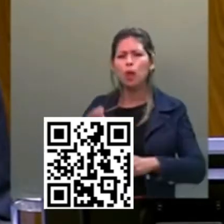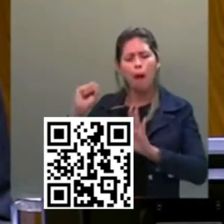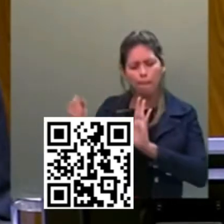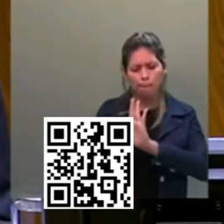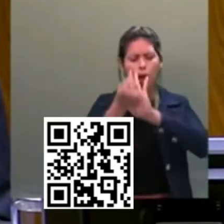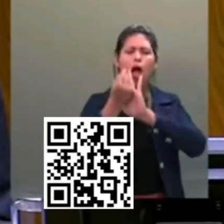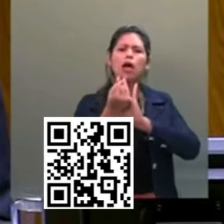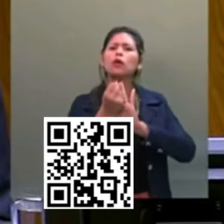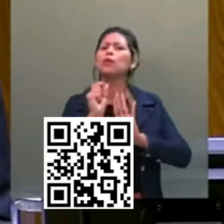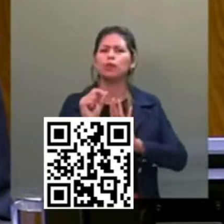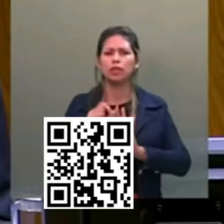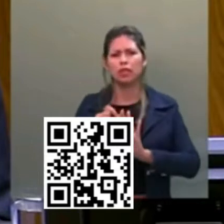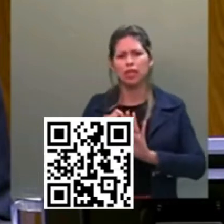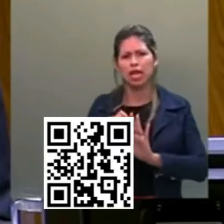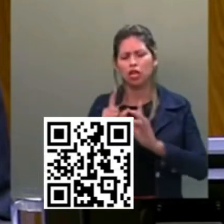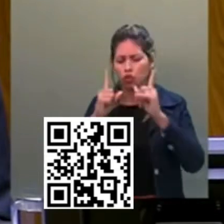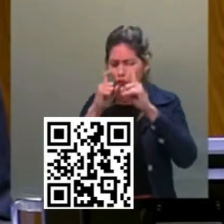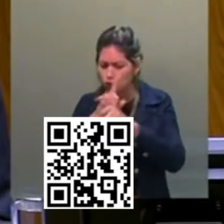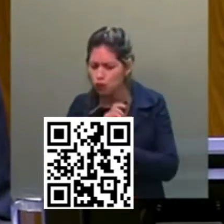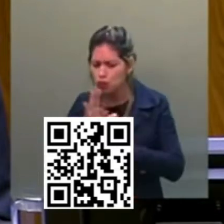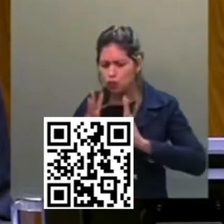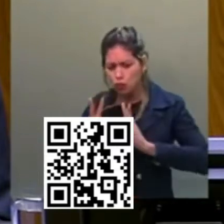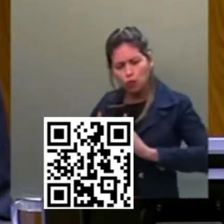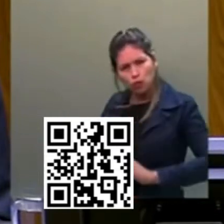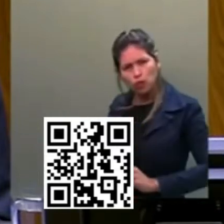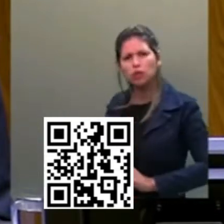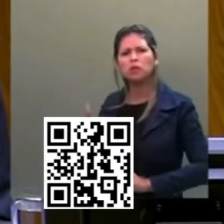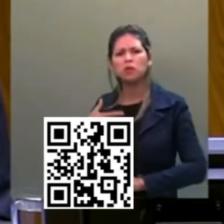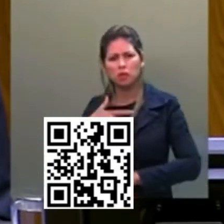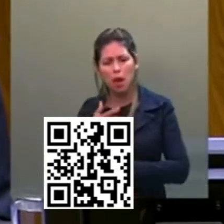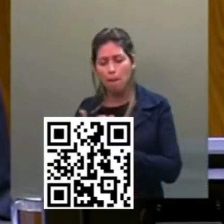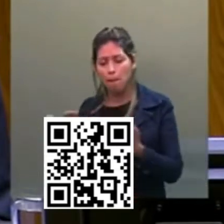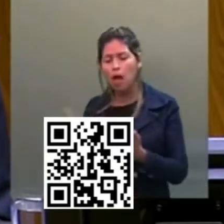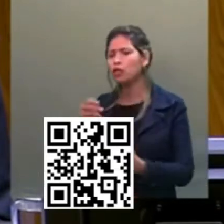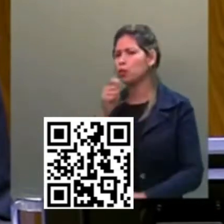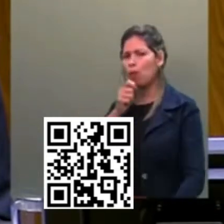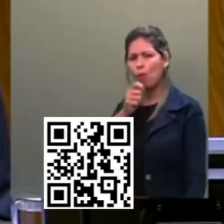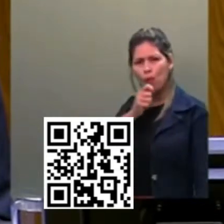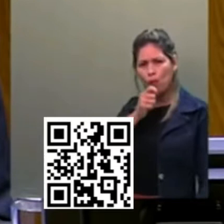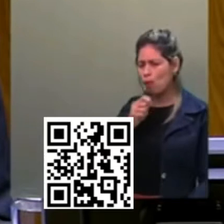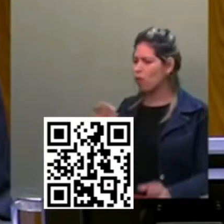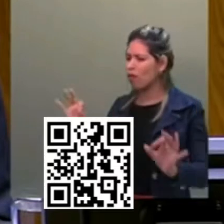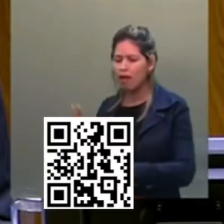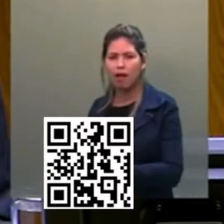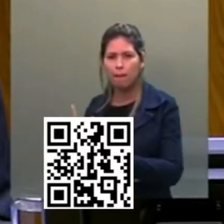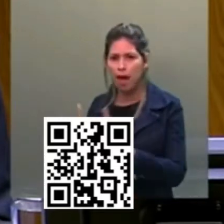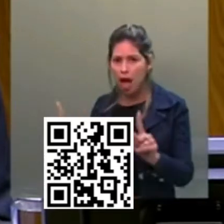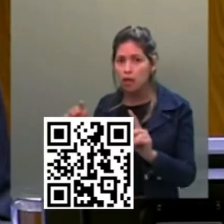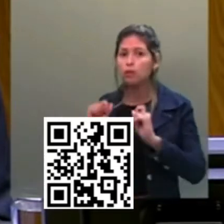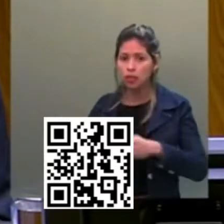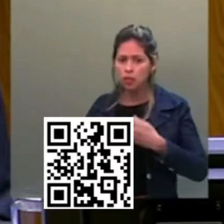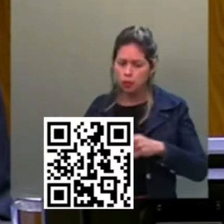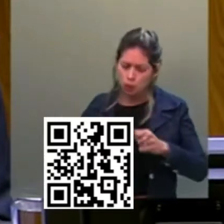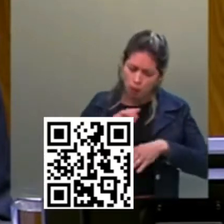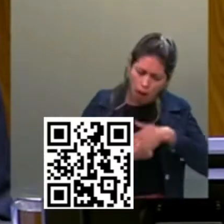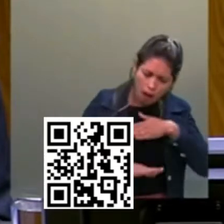pela crise sanitária, de que ainda não saímos e que tem deixado marcas econômicas e sociais